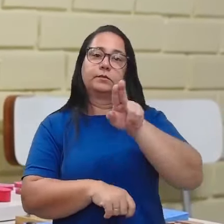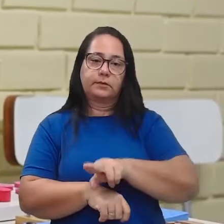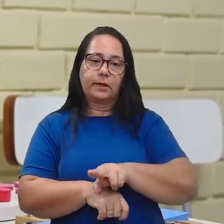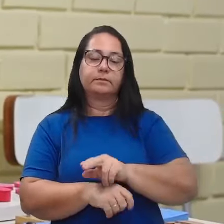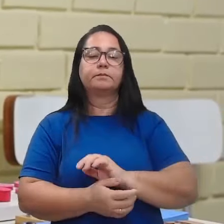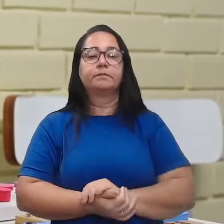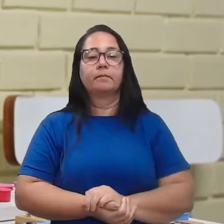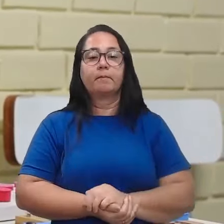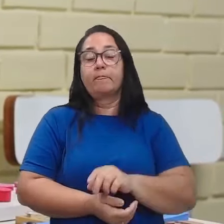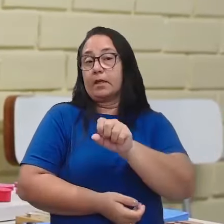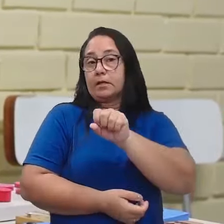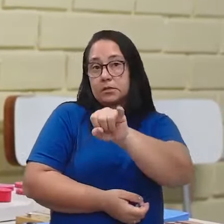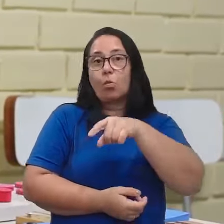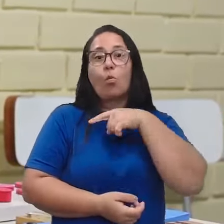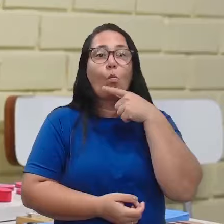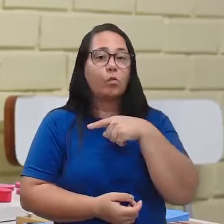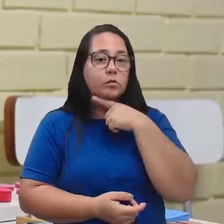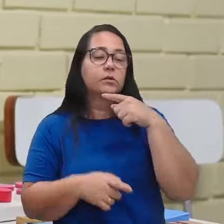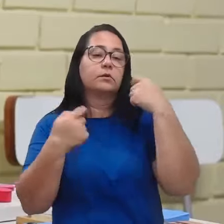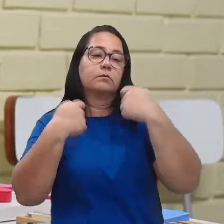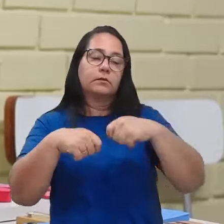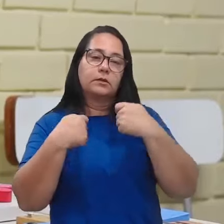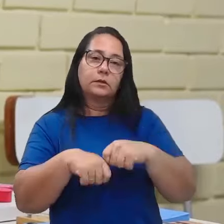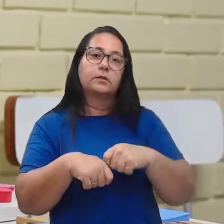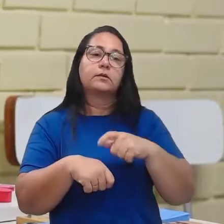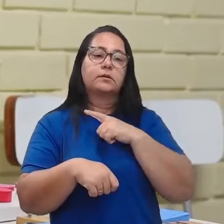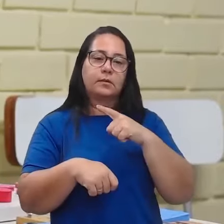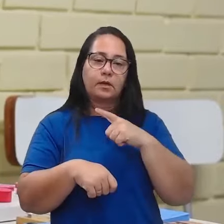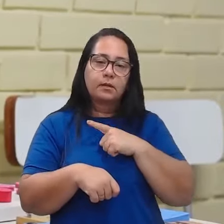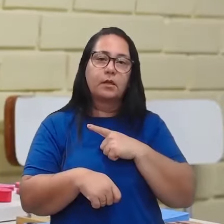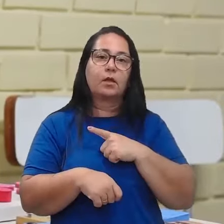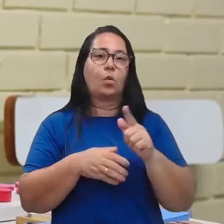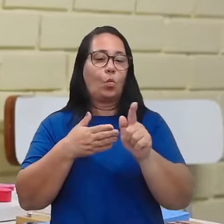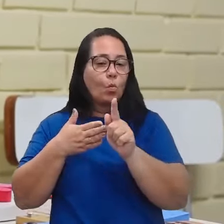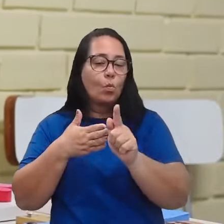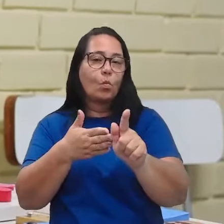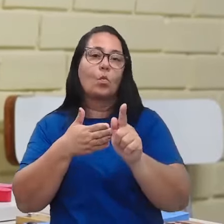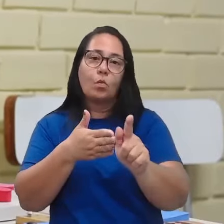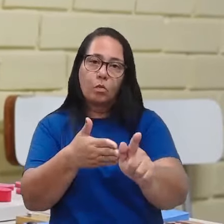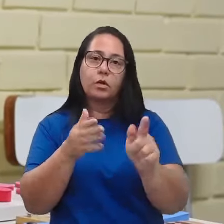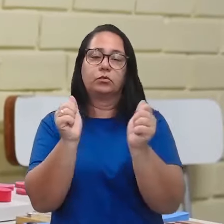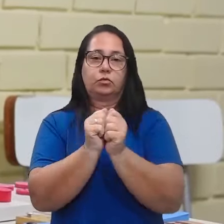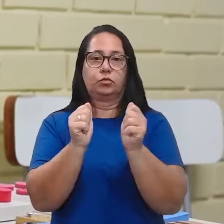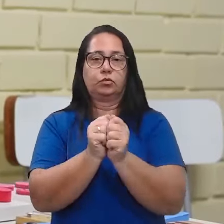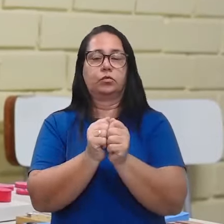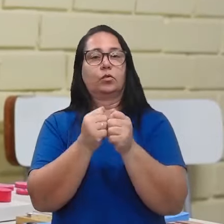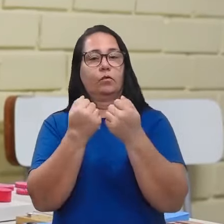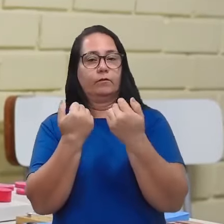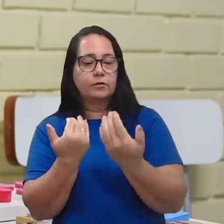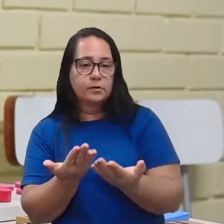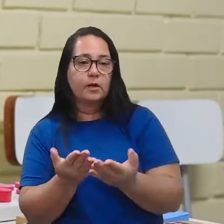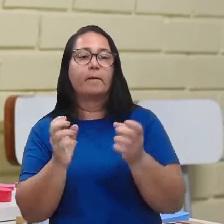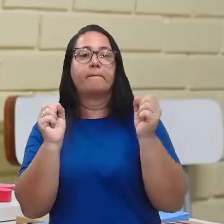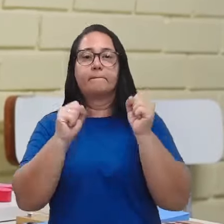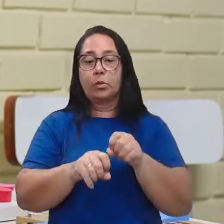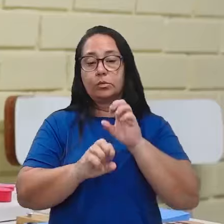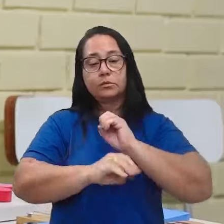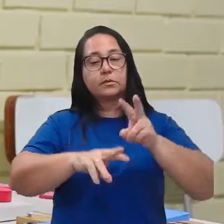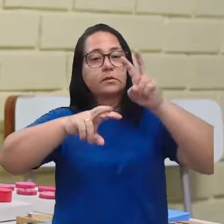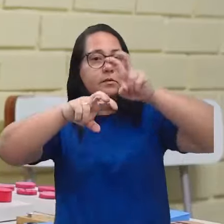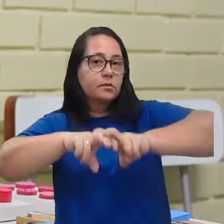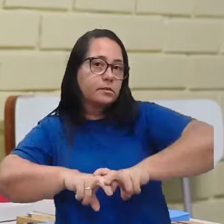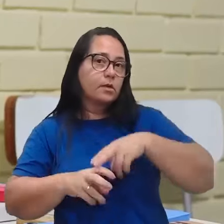só. Se você não consegue, você vai ter que andar sempre com um guia com você. Mas ele vai ter que te ensinar a sentar, como é que vai te